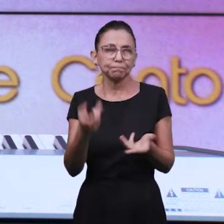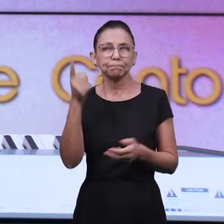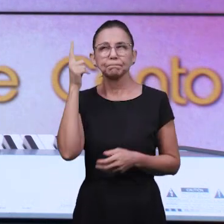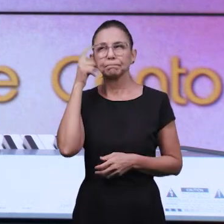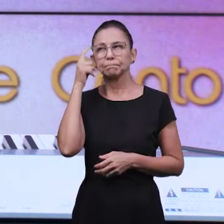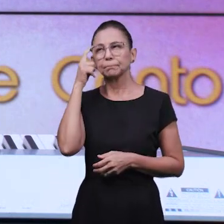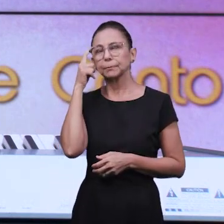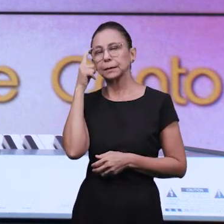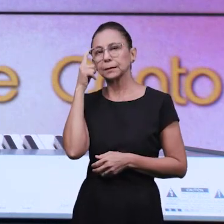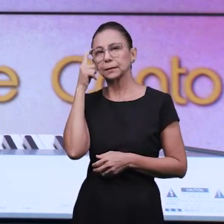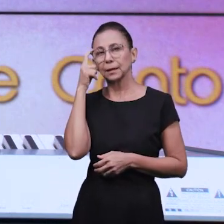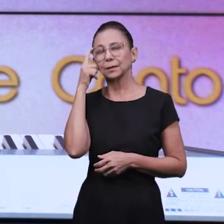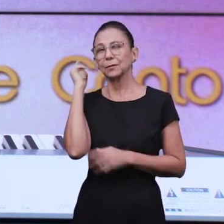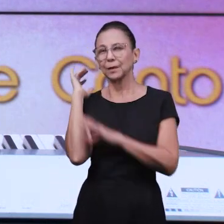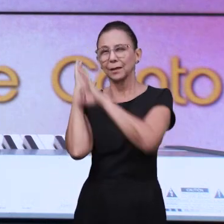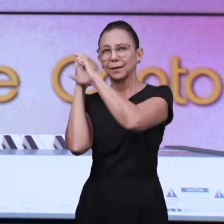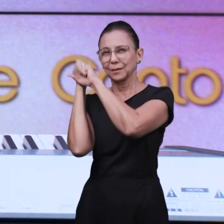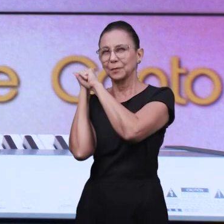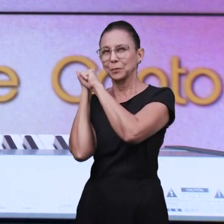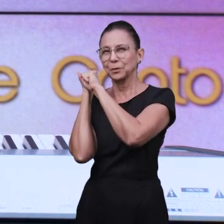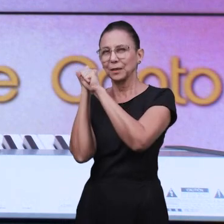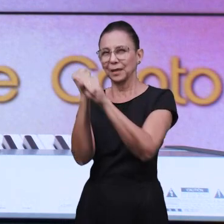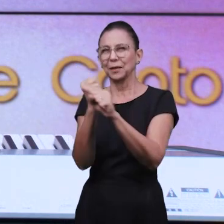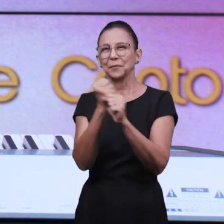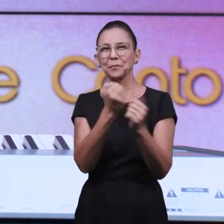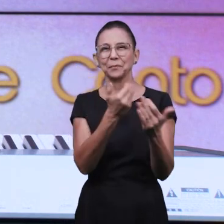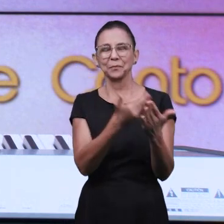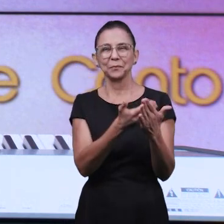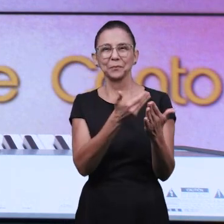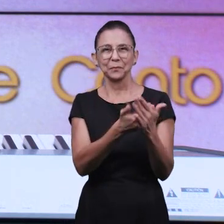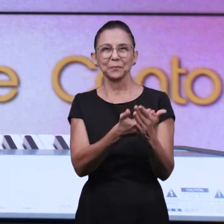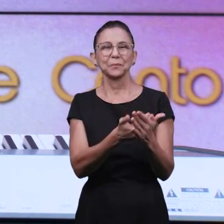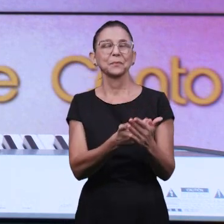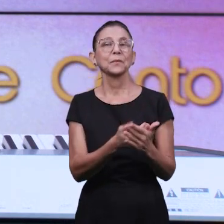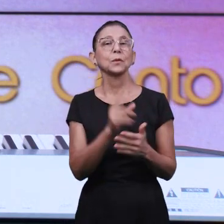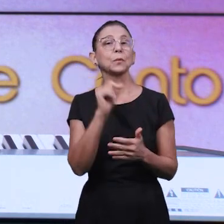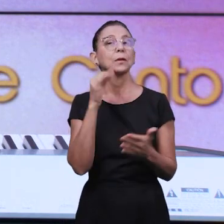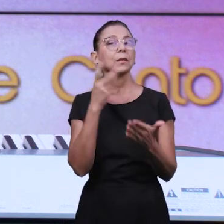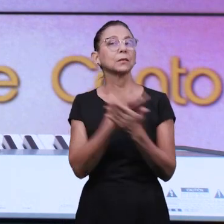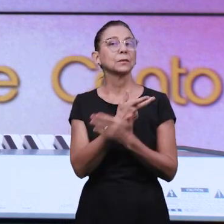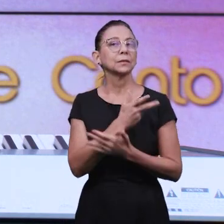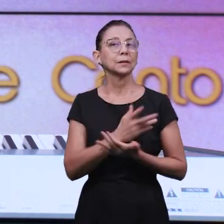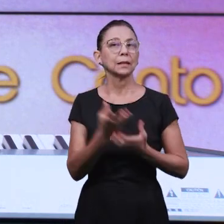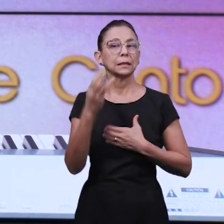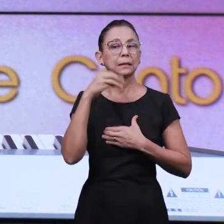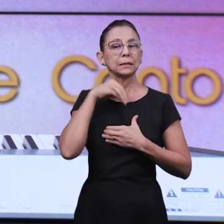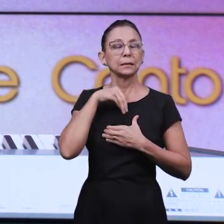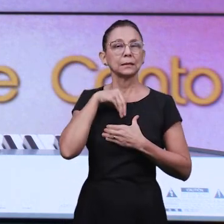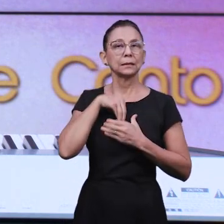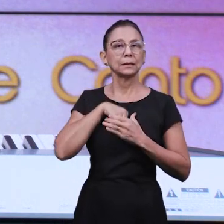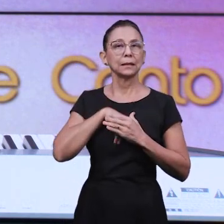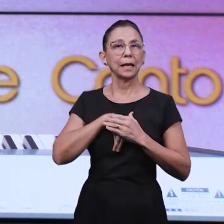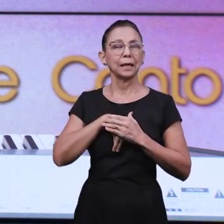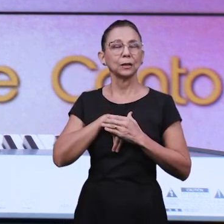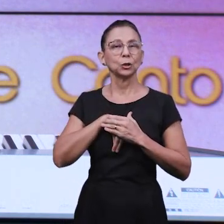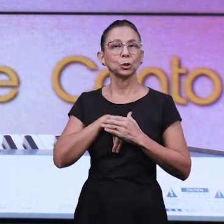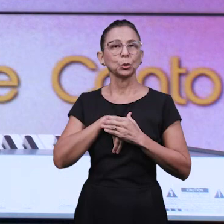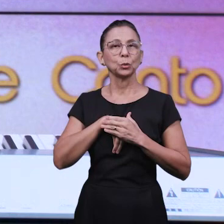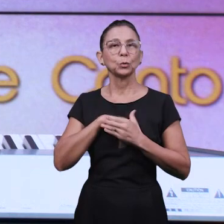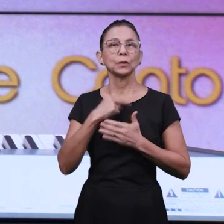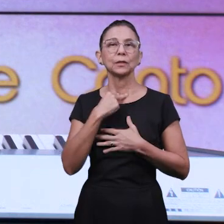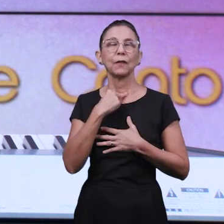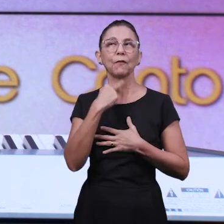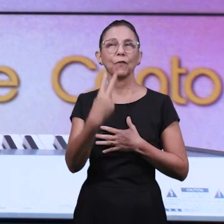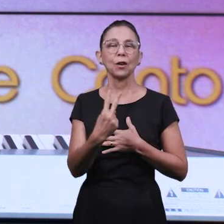vamos retomar aquilo que falamos na aula anterior em relação ao que acontece dentro do nosso instrumento,